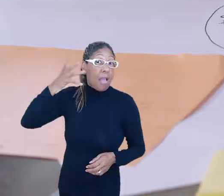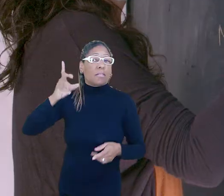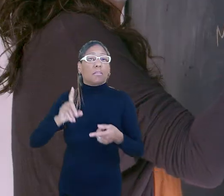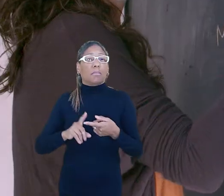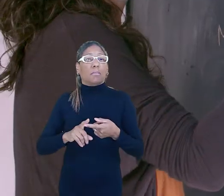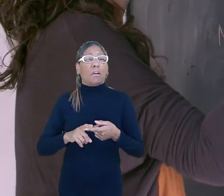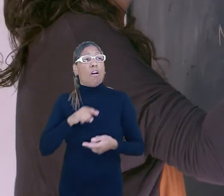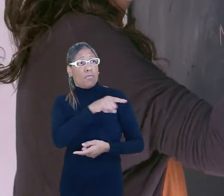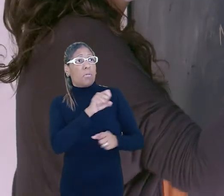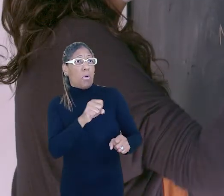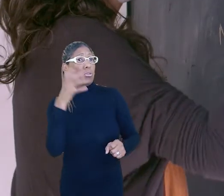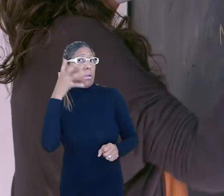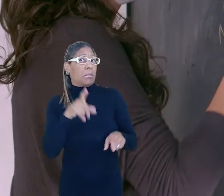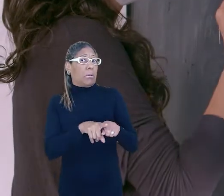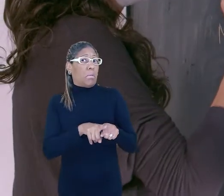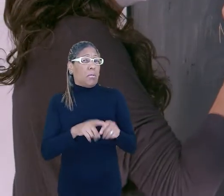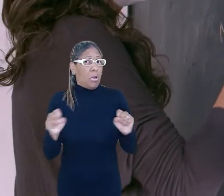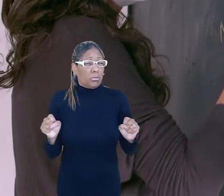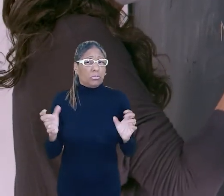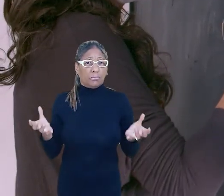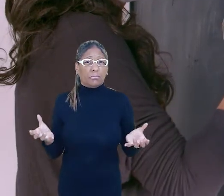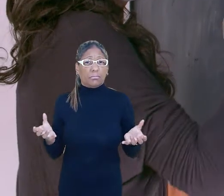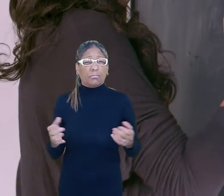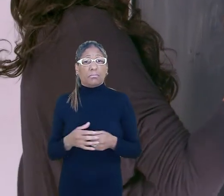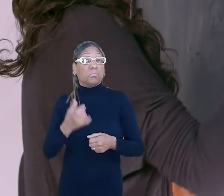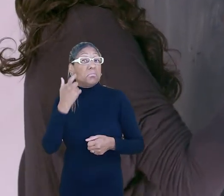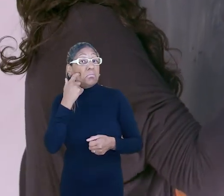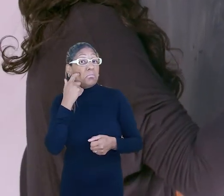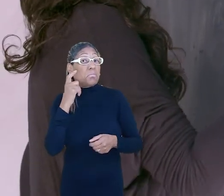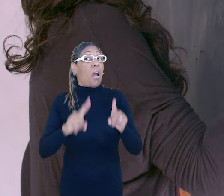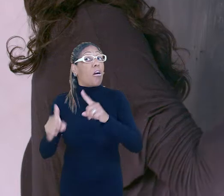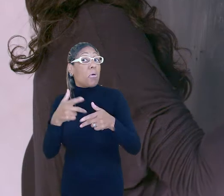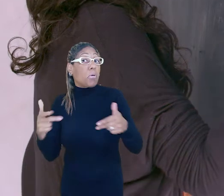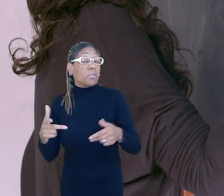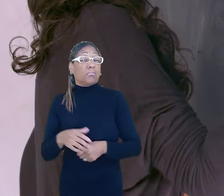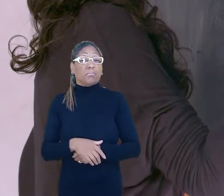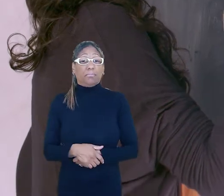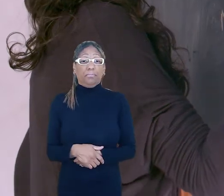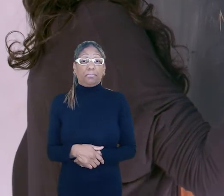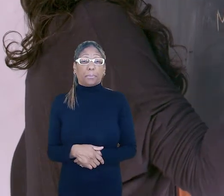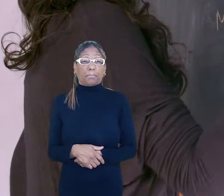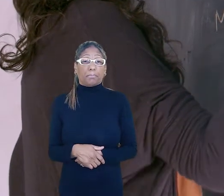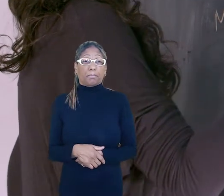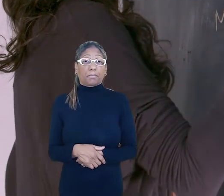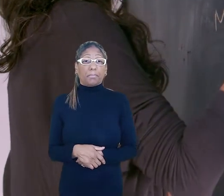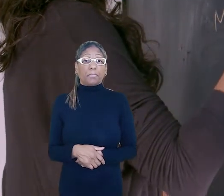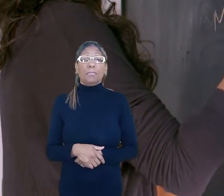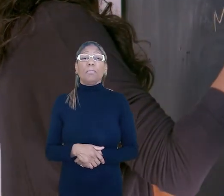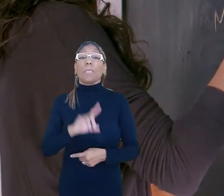palestra, vamos fazer uma... Então, mas você pode ter também. Escreve em lousa. E uma coisa que... Um dos